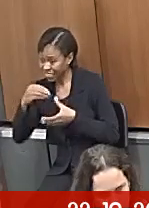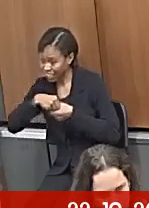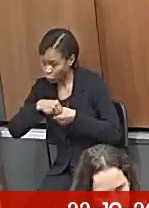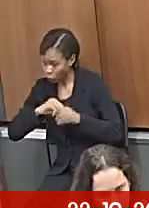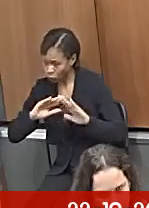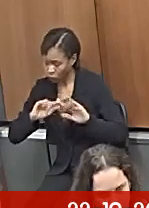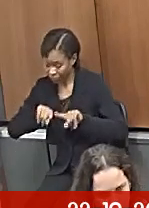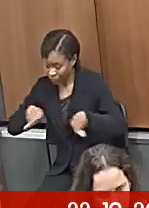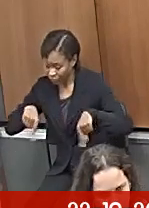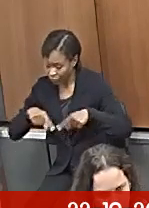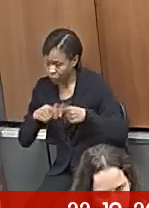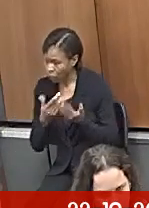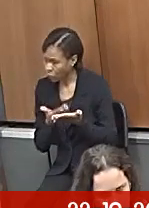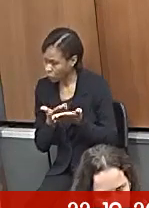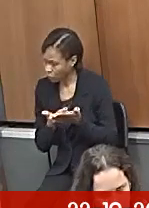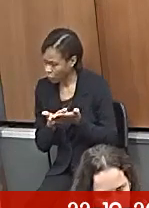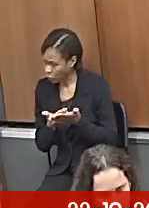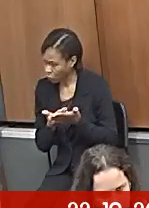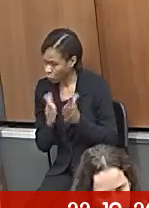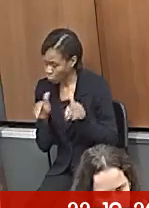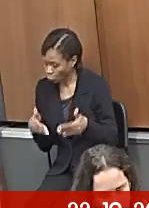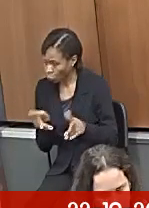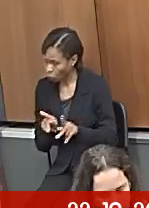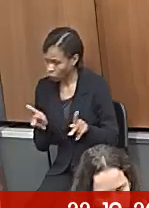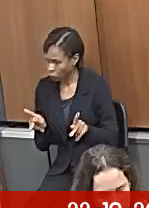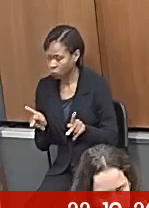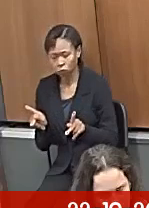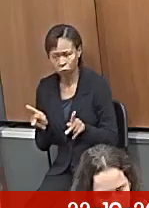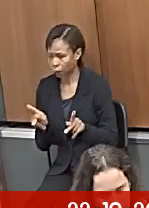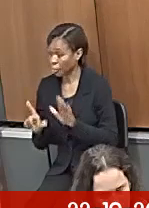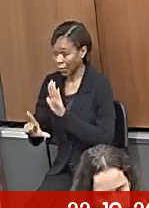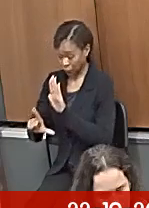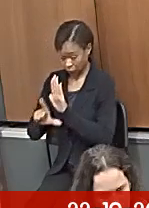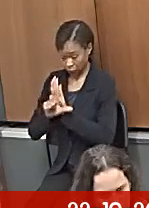professor. A lei fala,